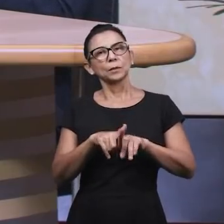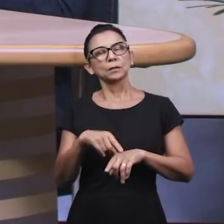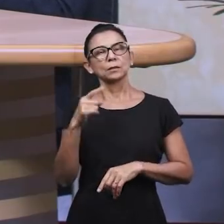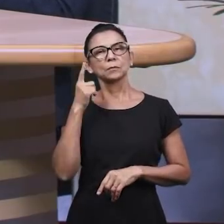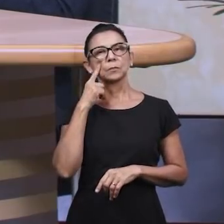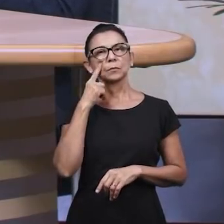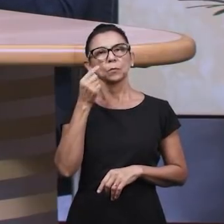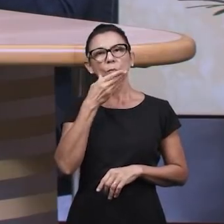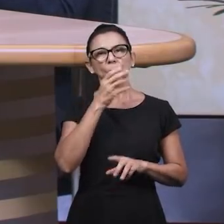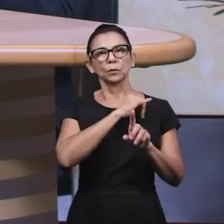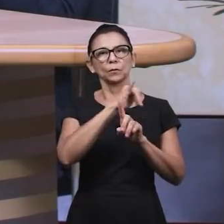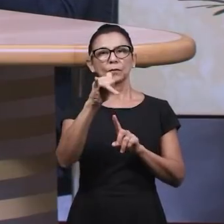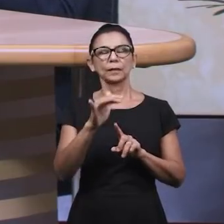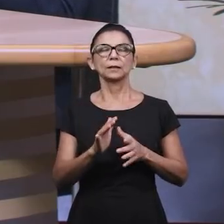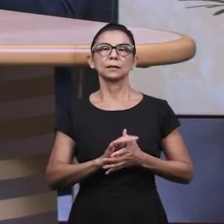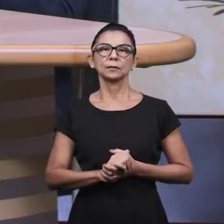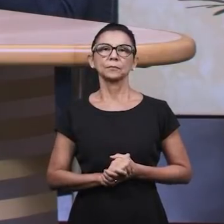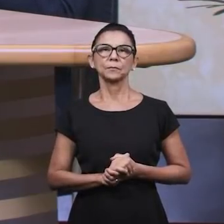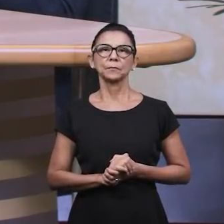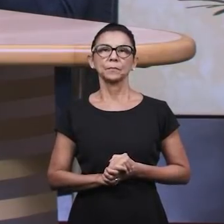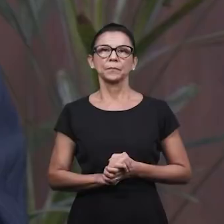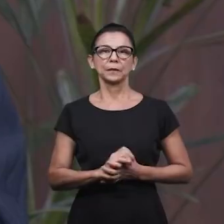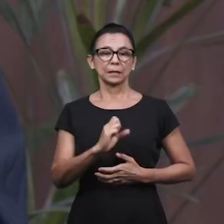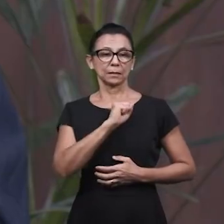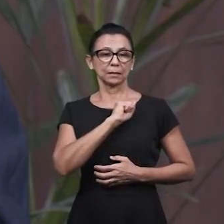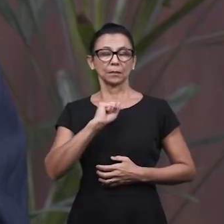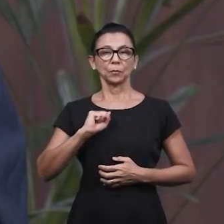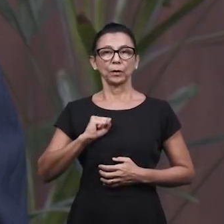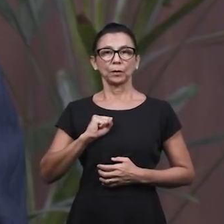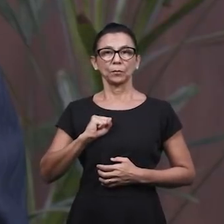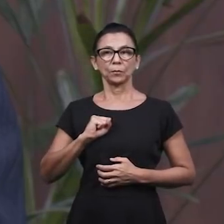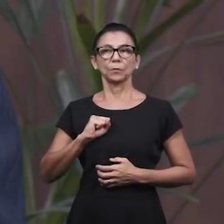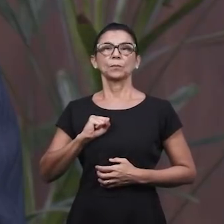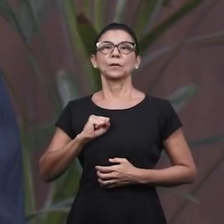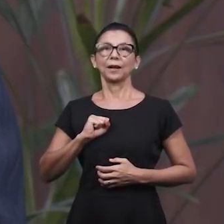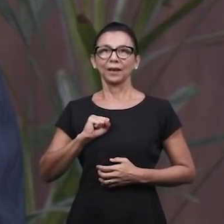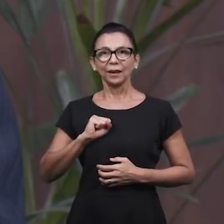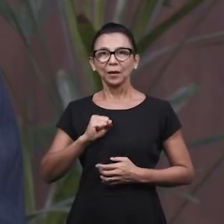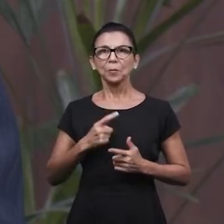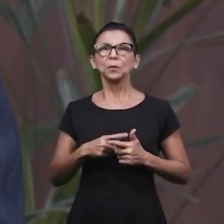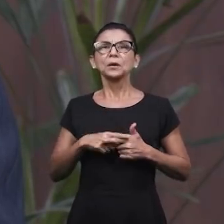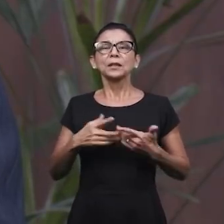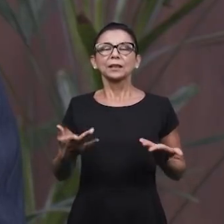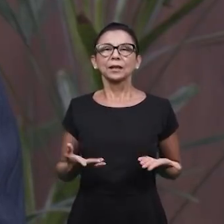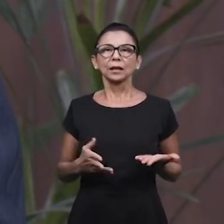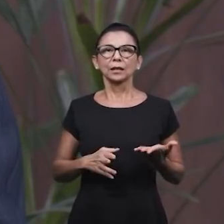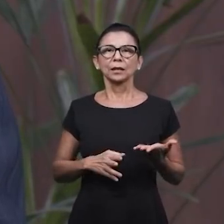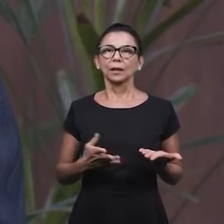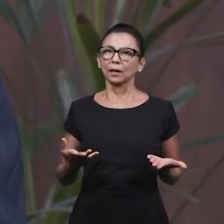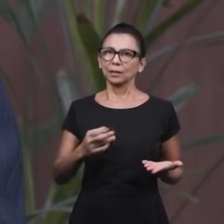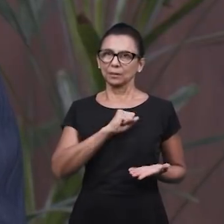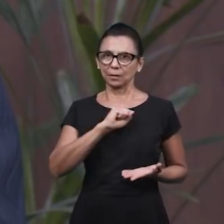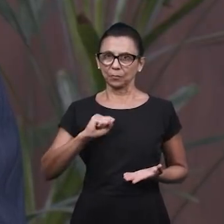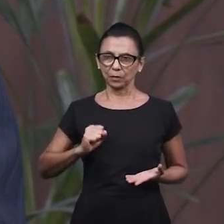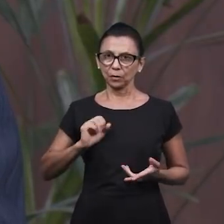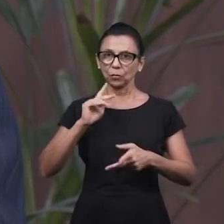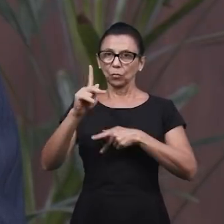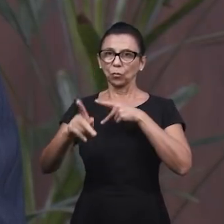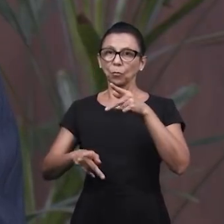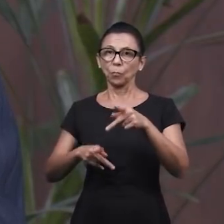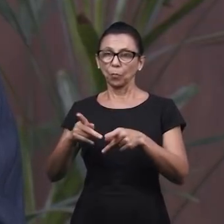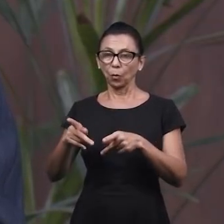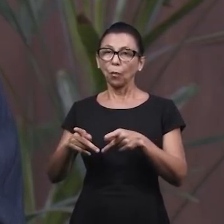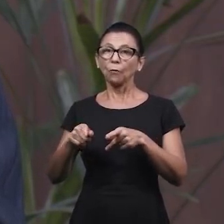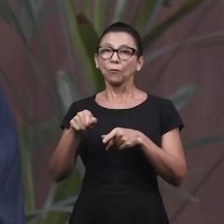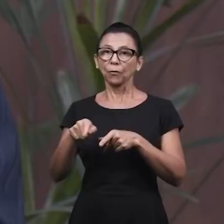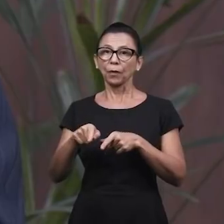Samuel. Por que o profeta Samuel? Porque o profeta Samuel ele também julgou o povo, ele foi juiz. Ou seja, ele assumiu